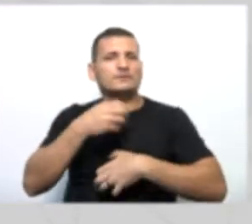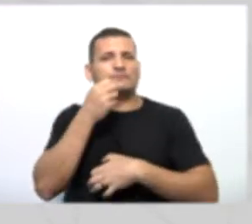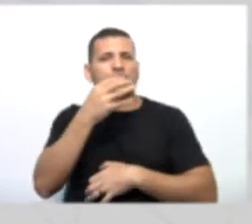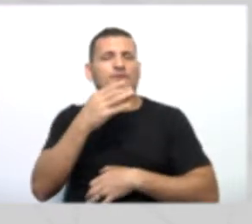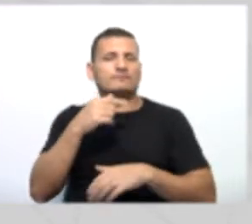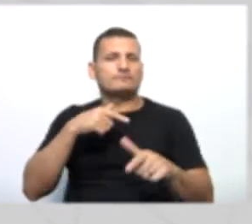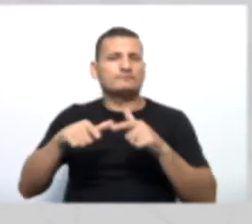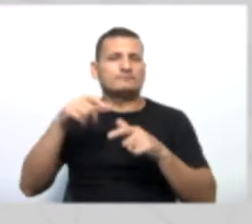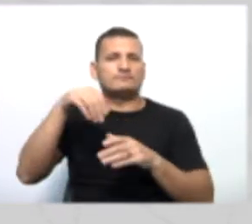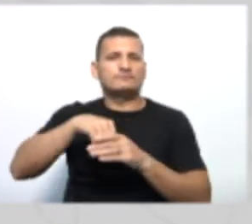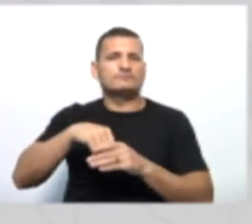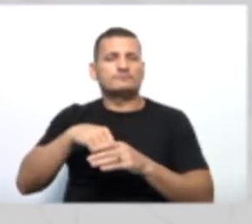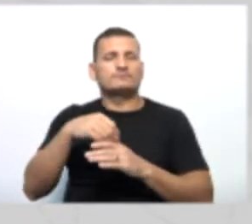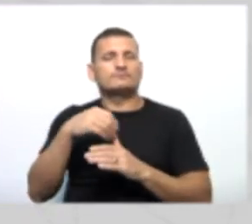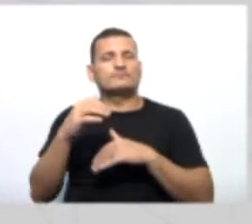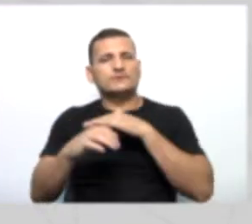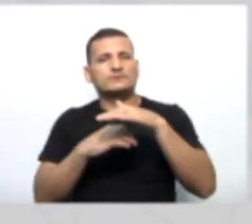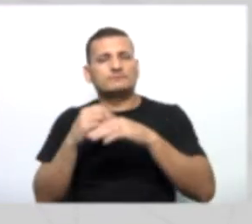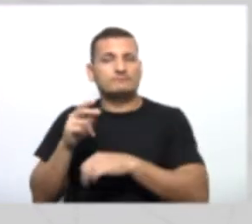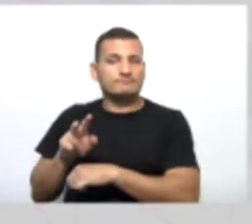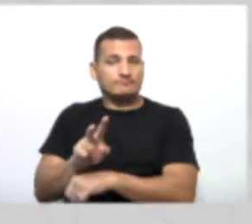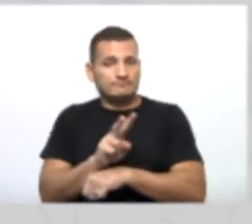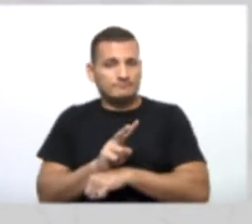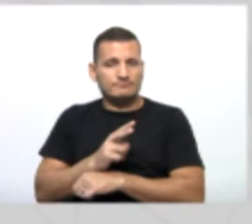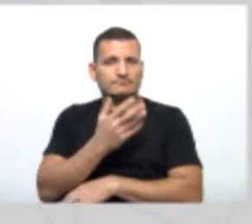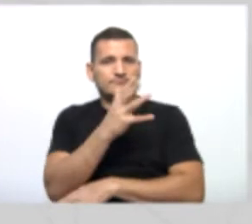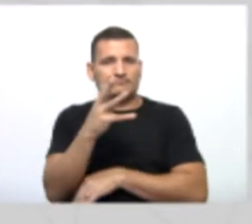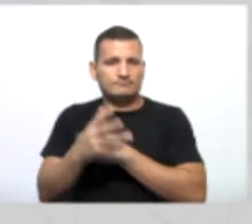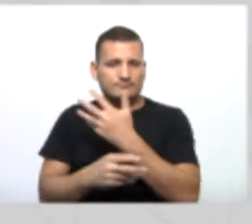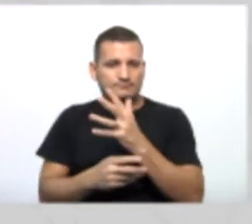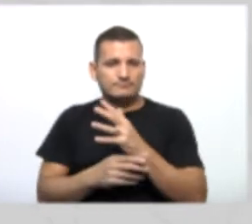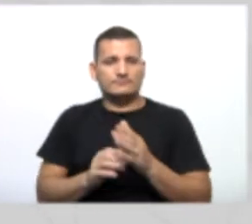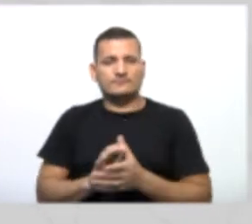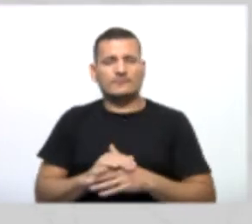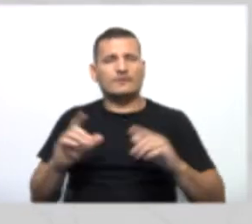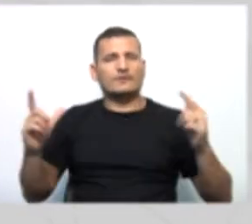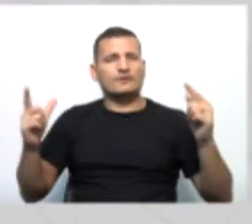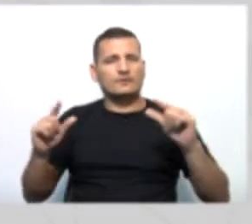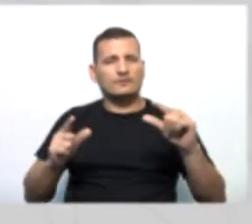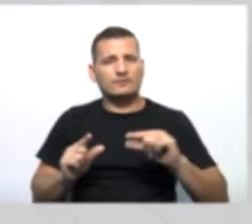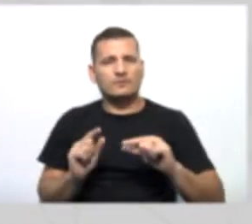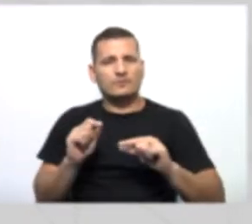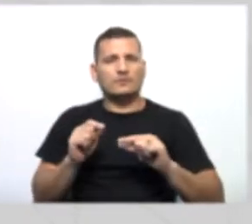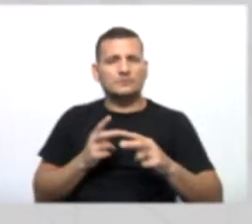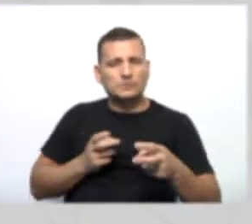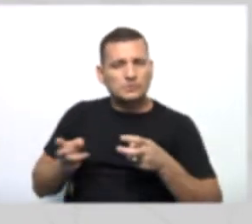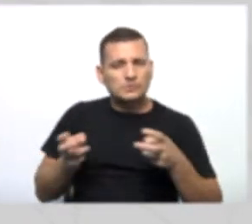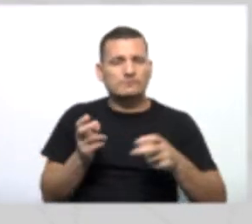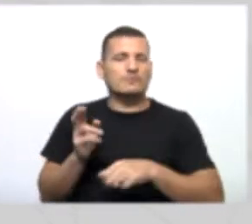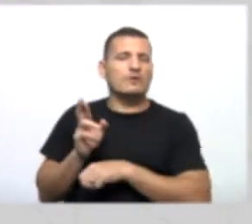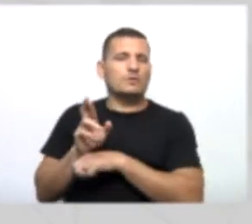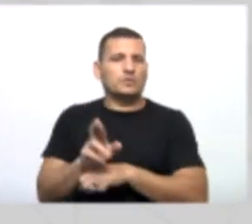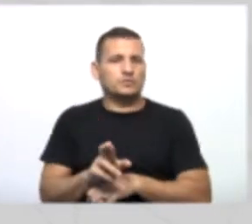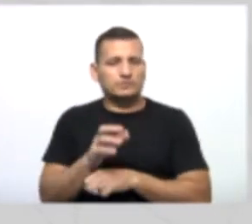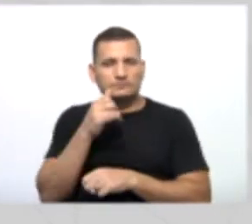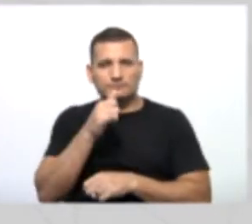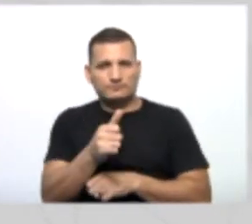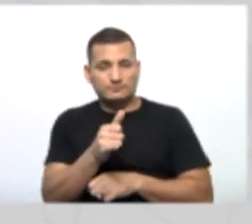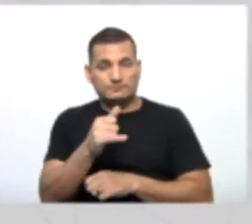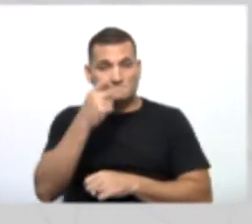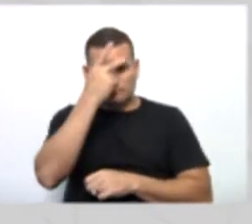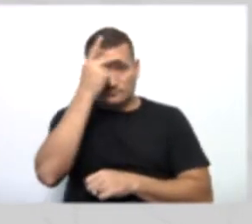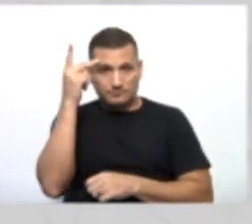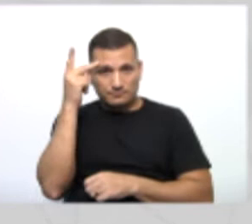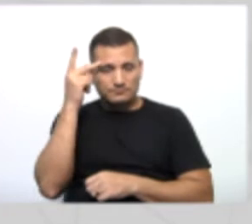trabalhar numa empresa que cuida do meio ambiente, redução no consumo de recursos energéticos, uma empresa que trabalha